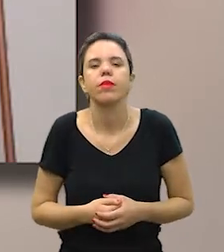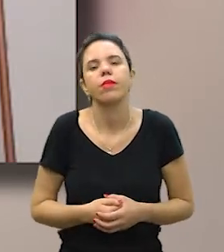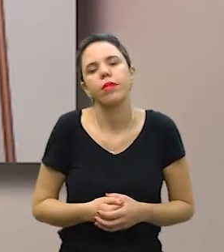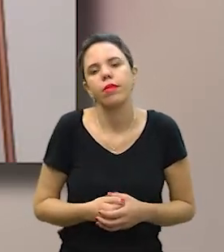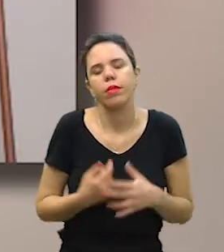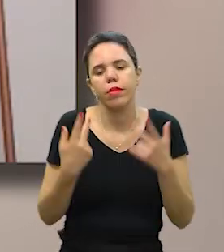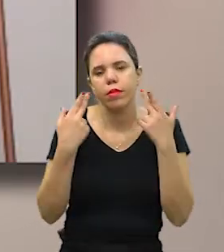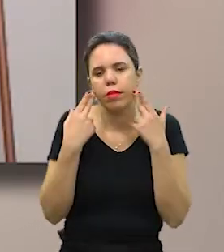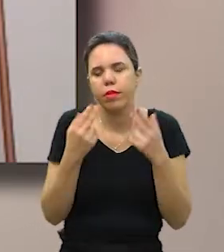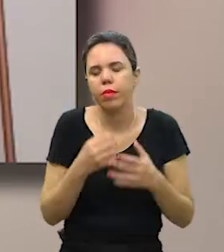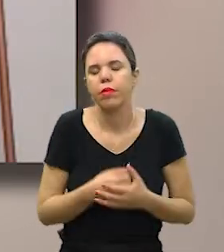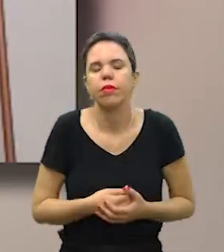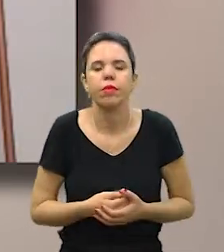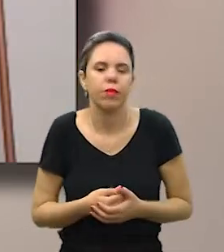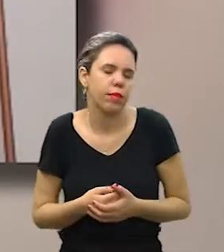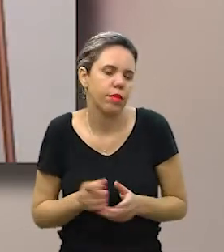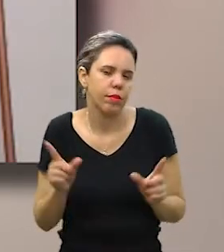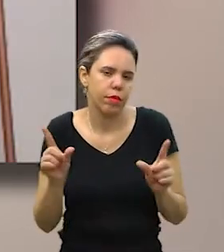aí de